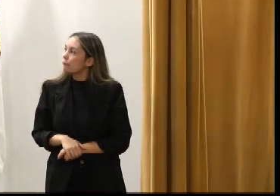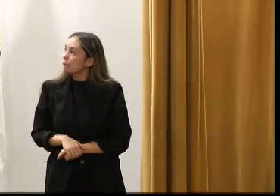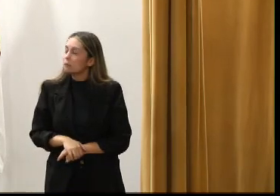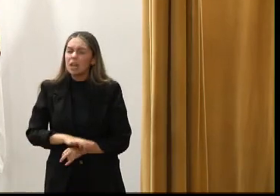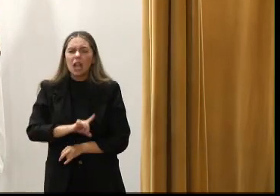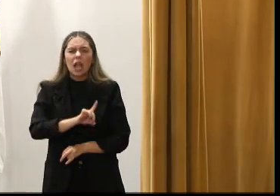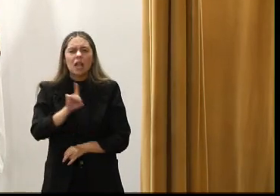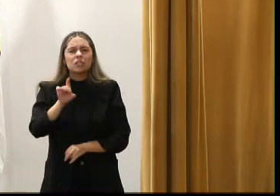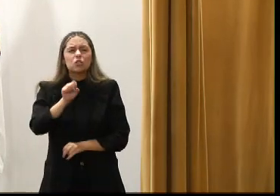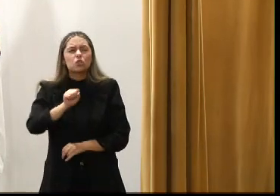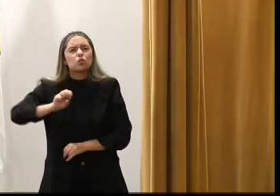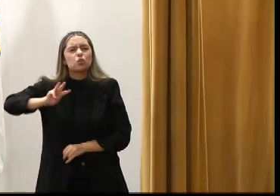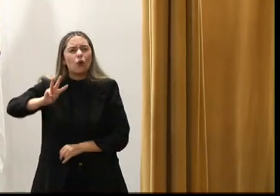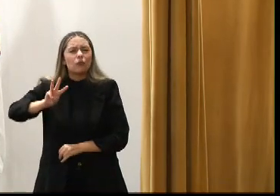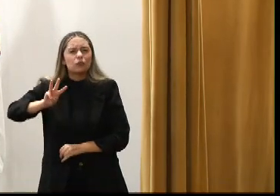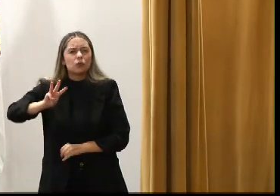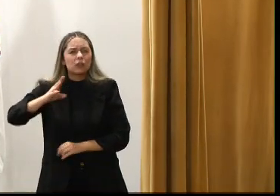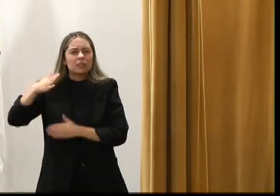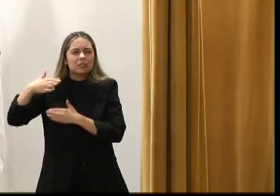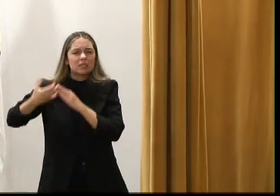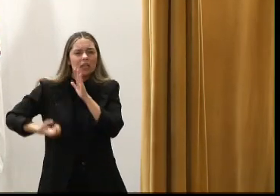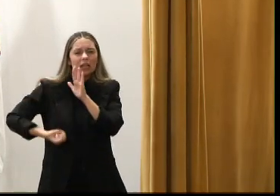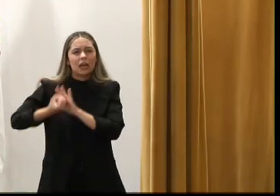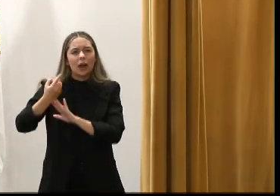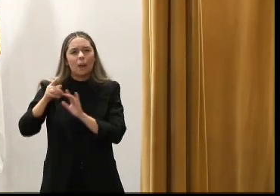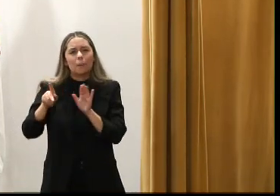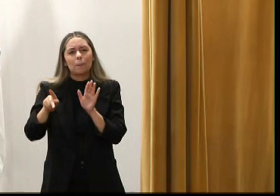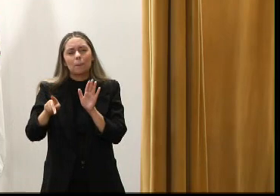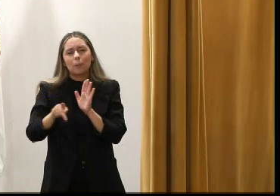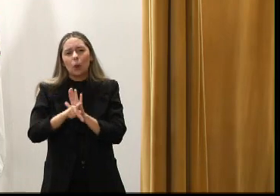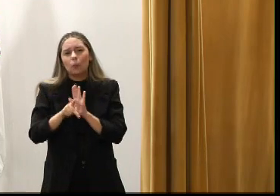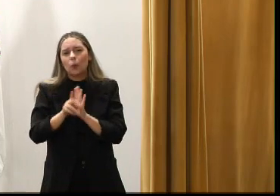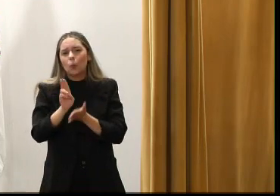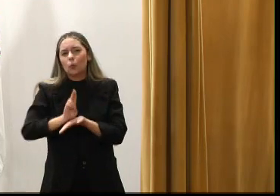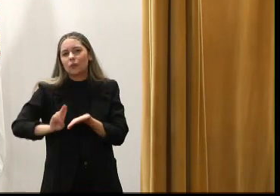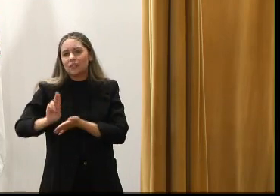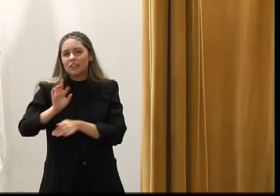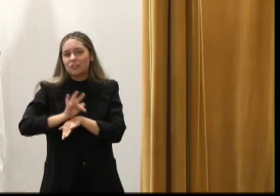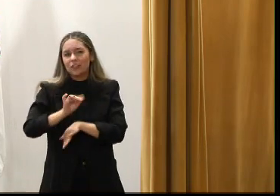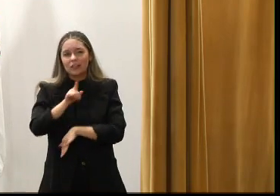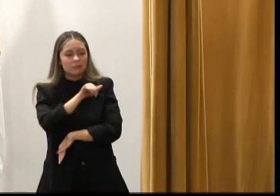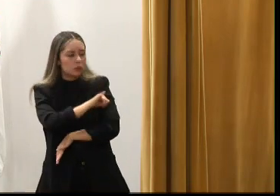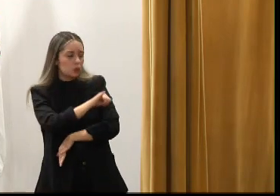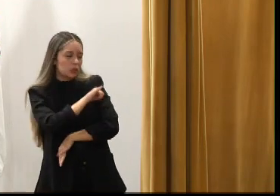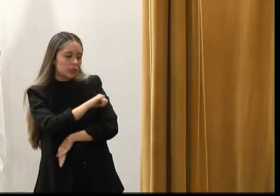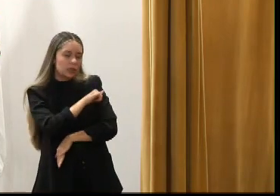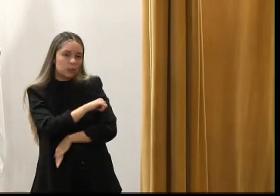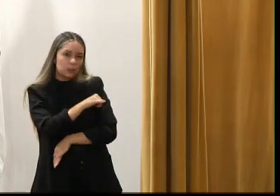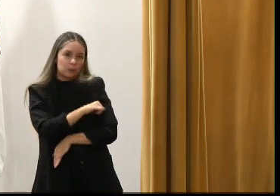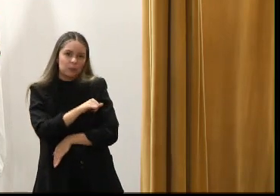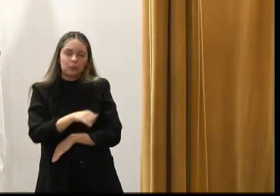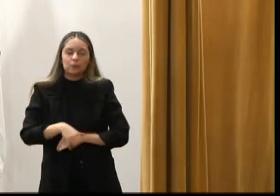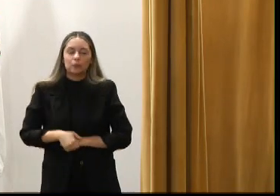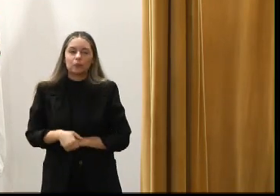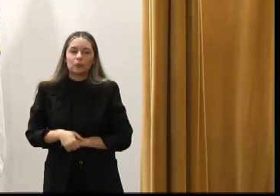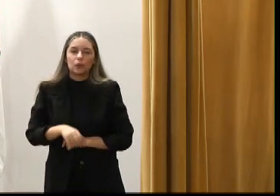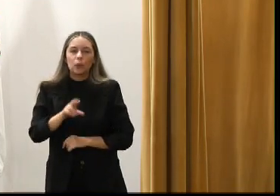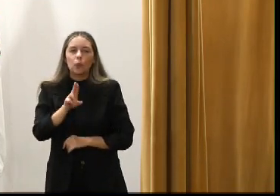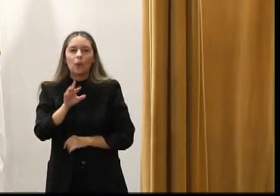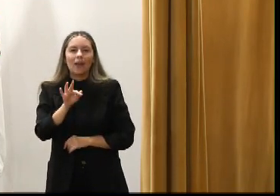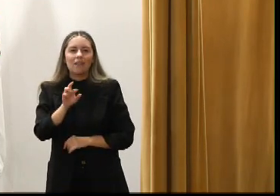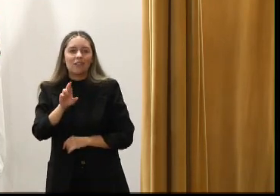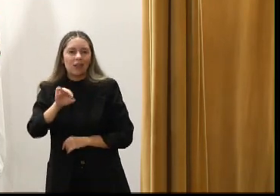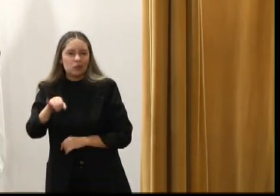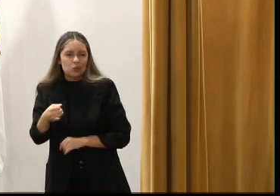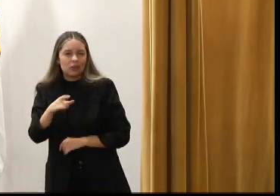Esse aqui é um software desenvolvido pela Universidade Federal do Rio de Janeiro, um órgão grande e